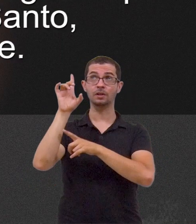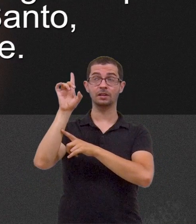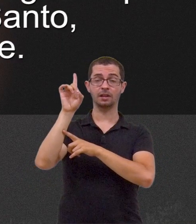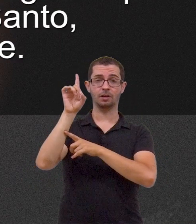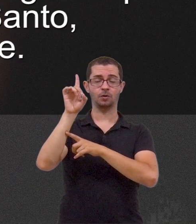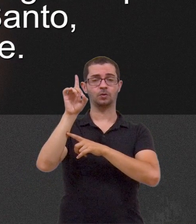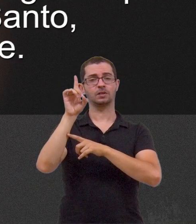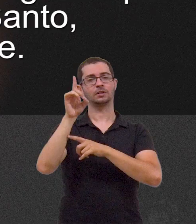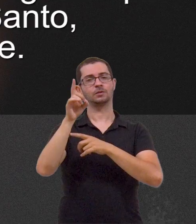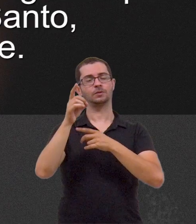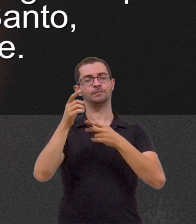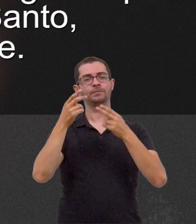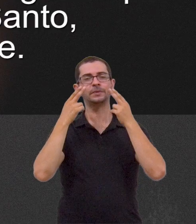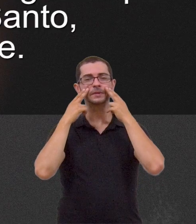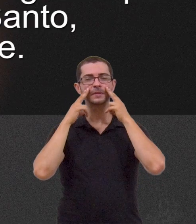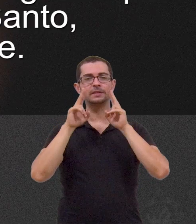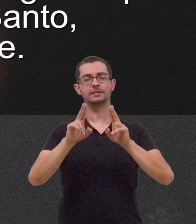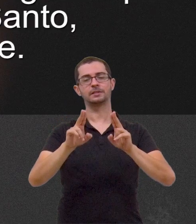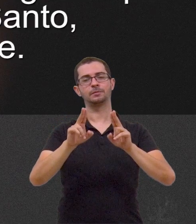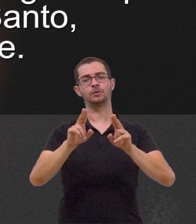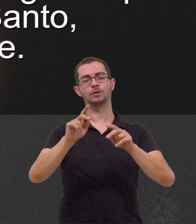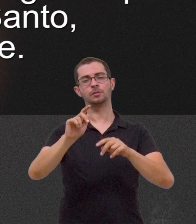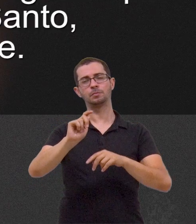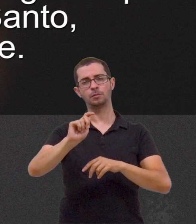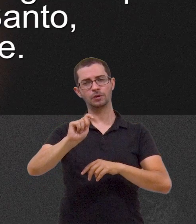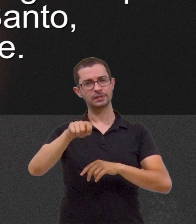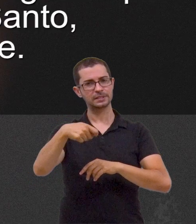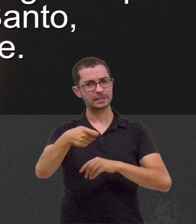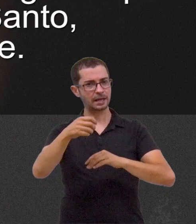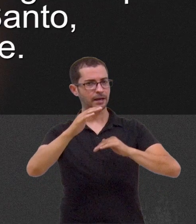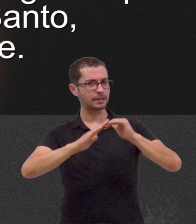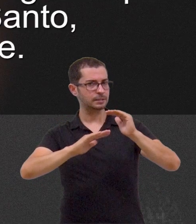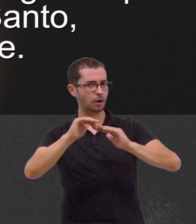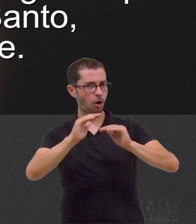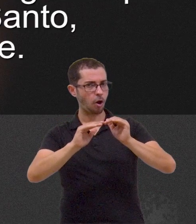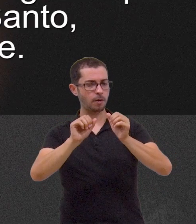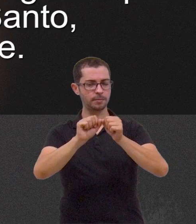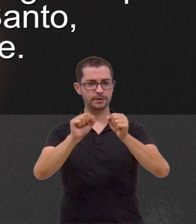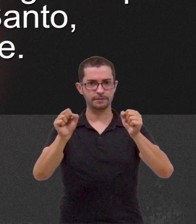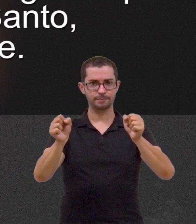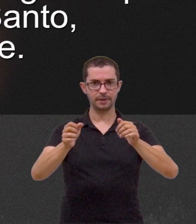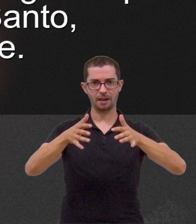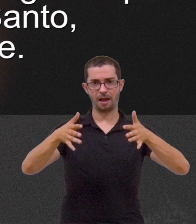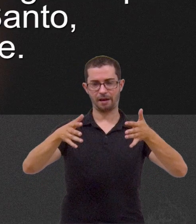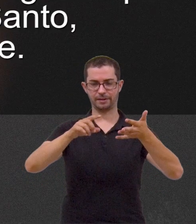eles, por sinais, prodígios e vários milagres, e por